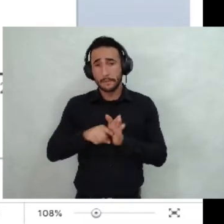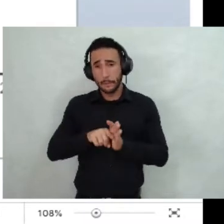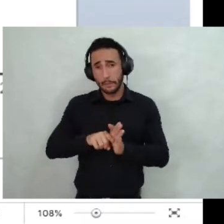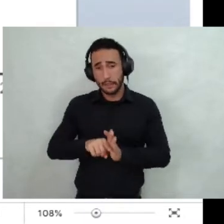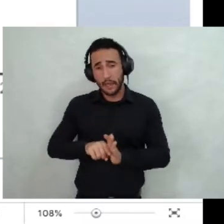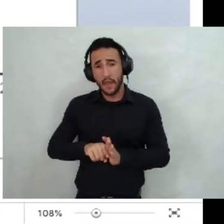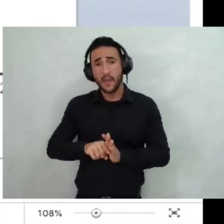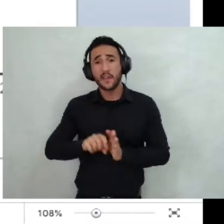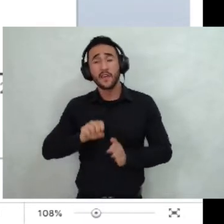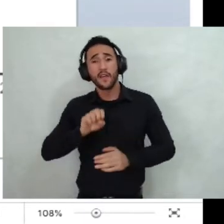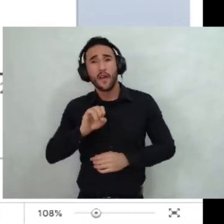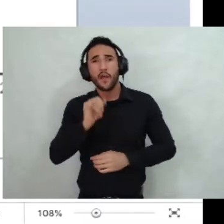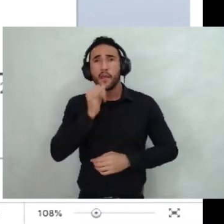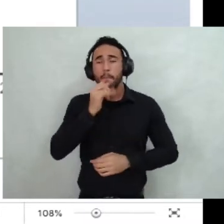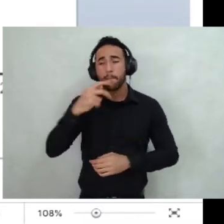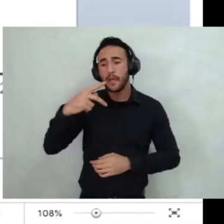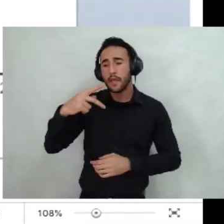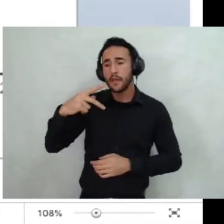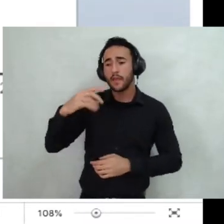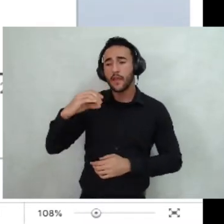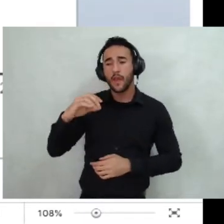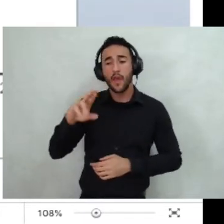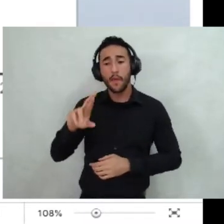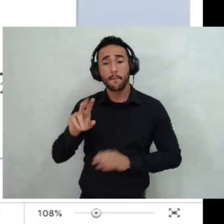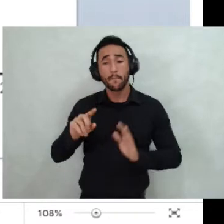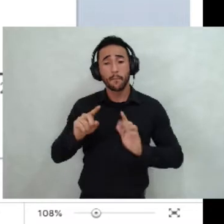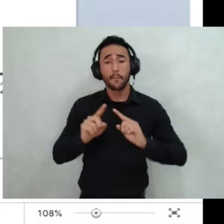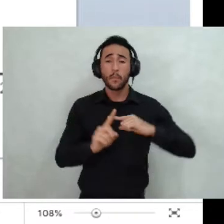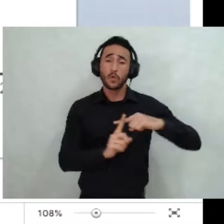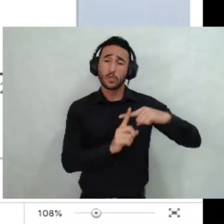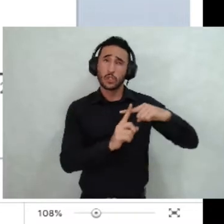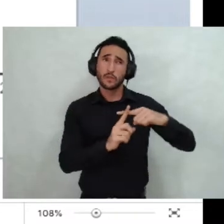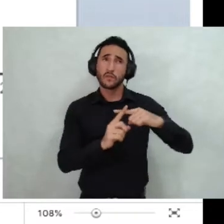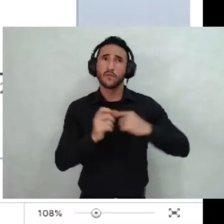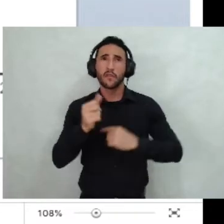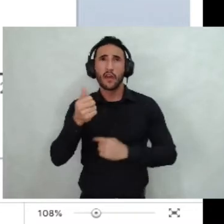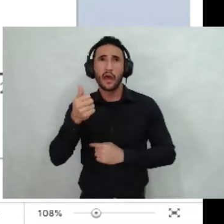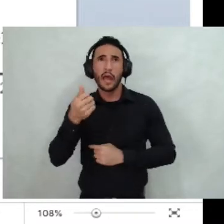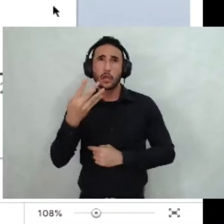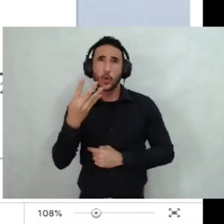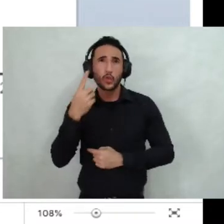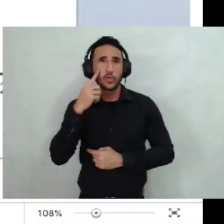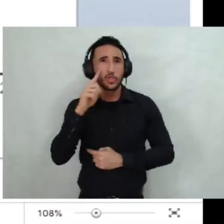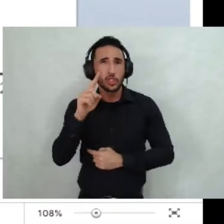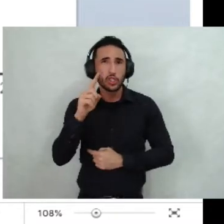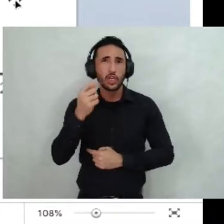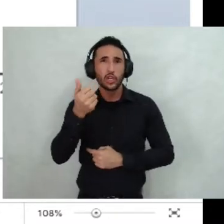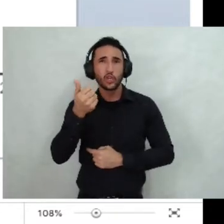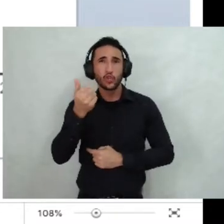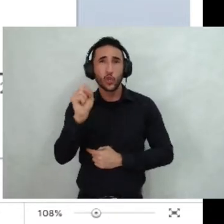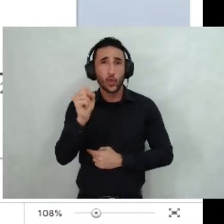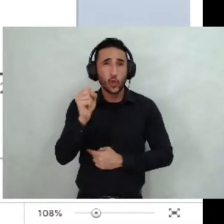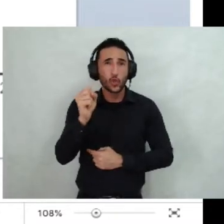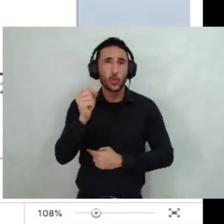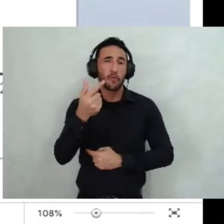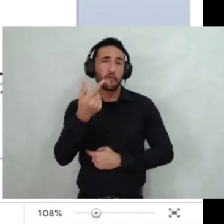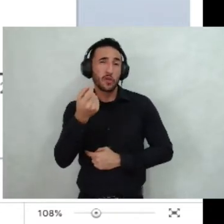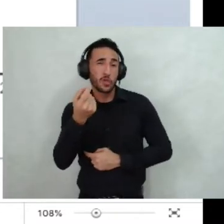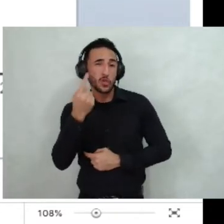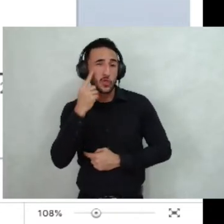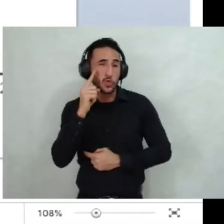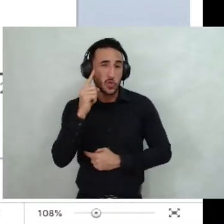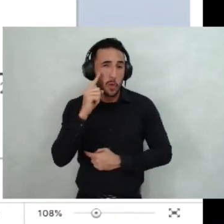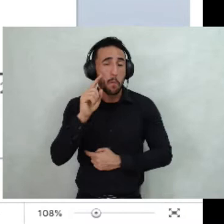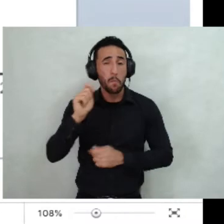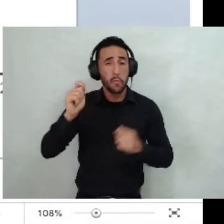é positivo, então até aqui 14 dias, 18, 20 dias, ainda era possível detectar,